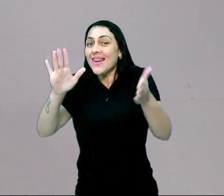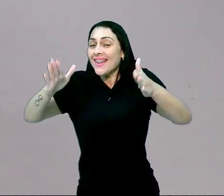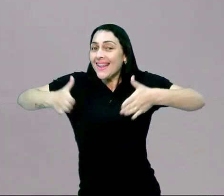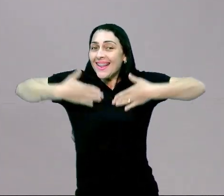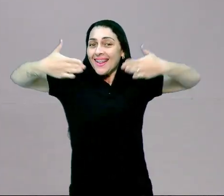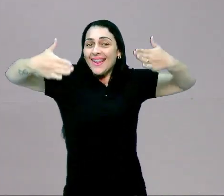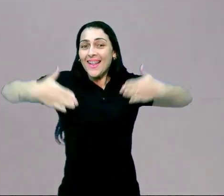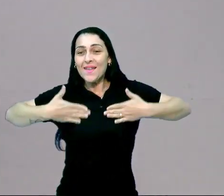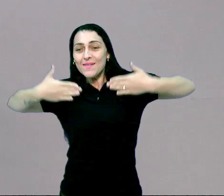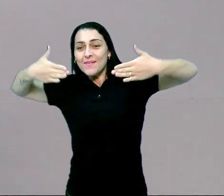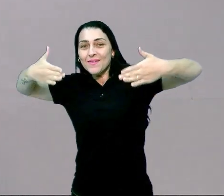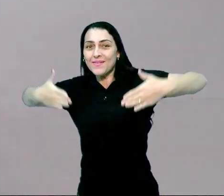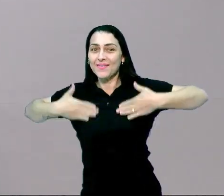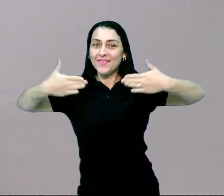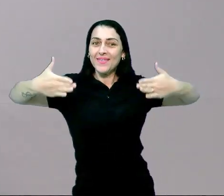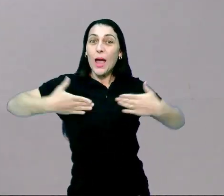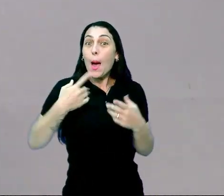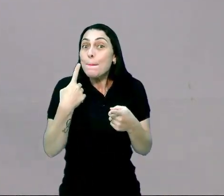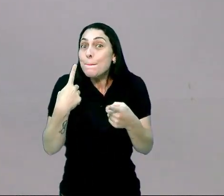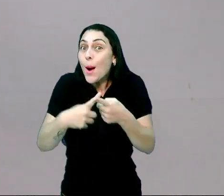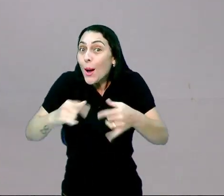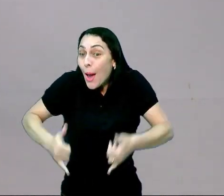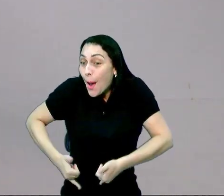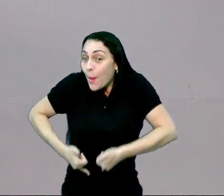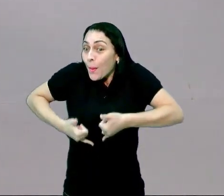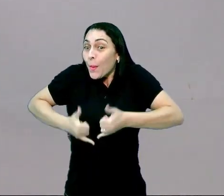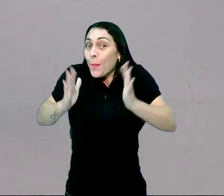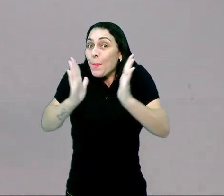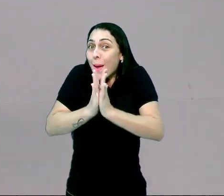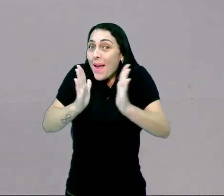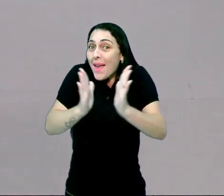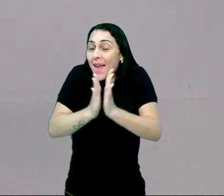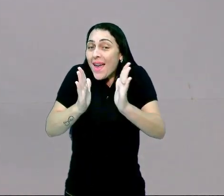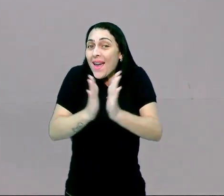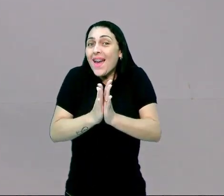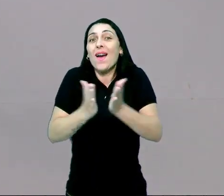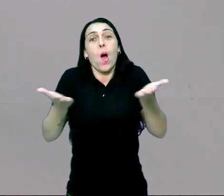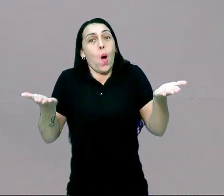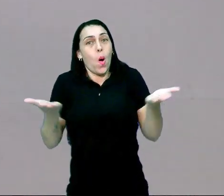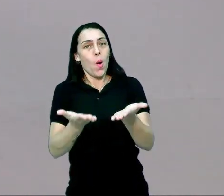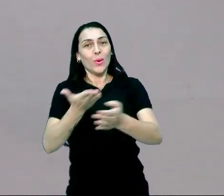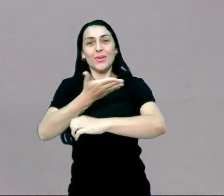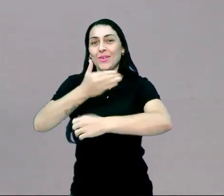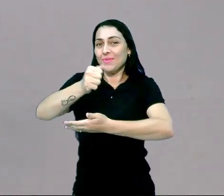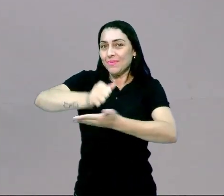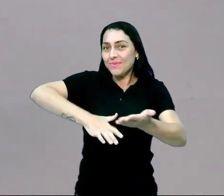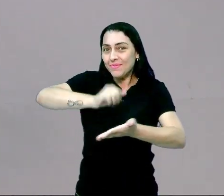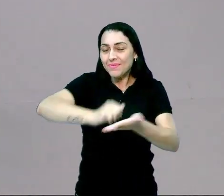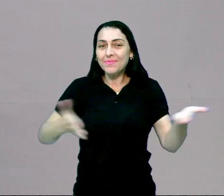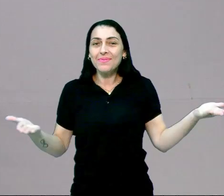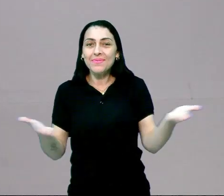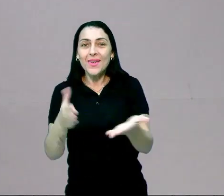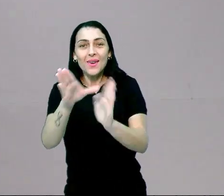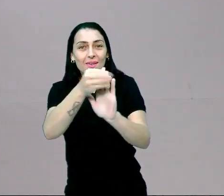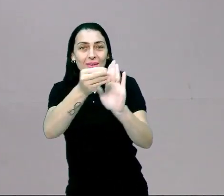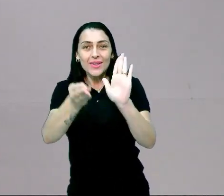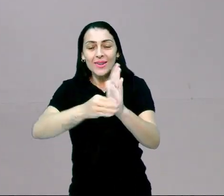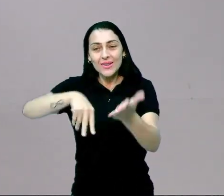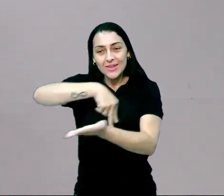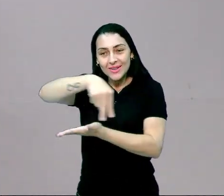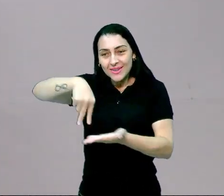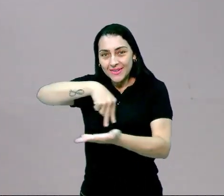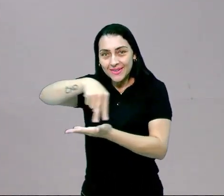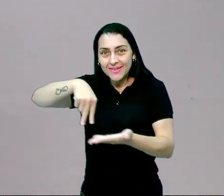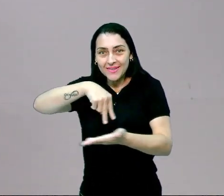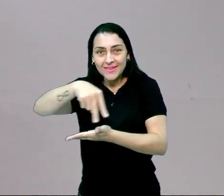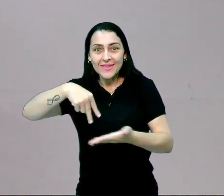alegria, é dia de folia, e não é porque é meu aniversário, é porque a gente vai exercitar agora o conteúdo de dança